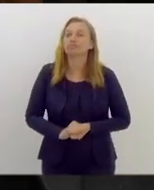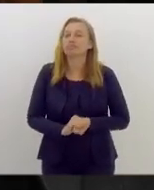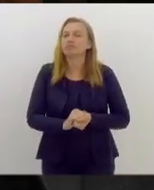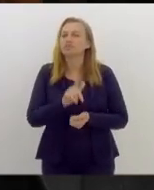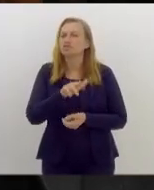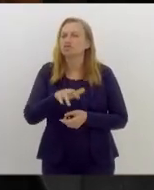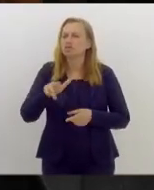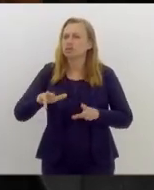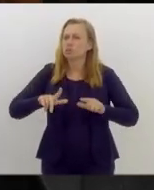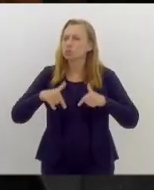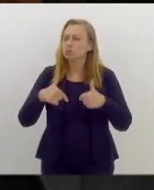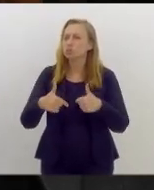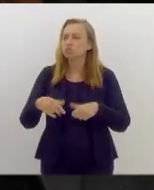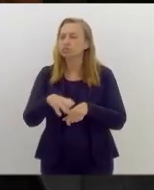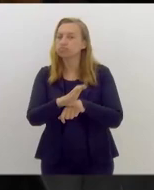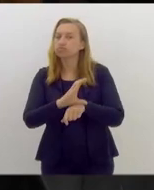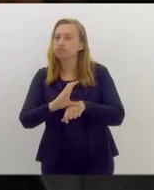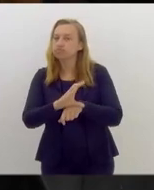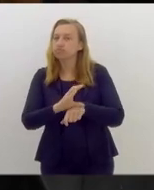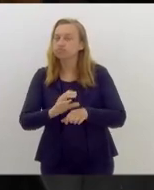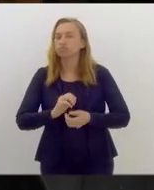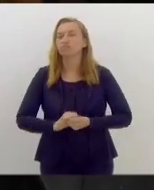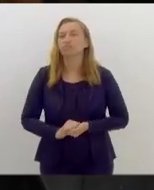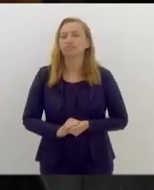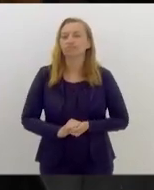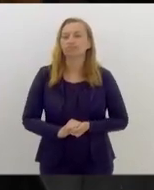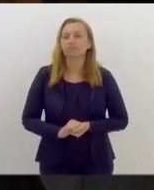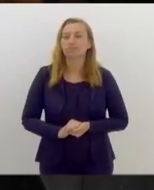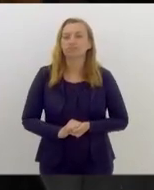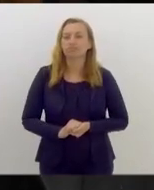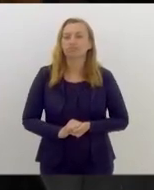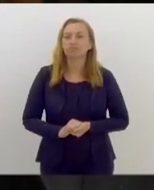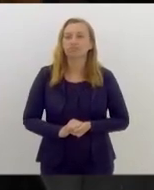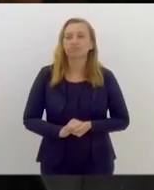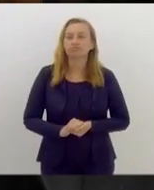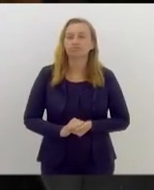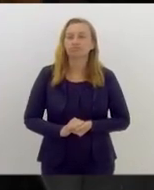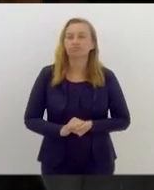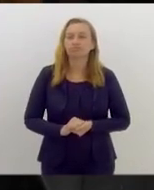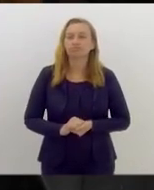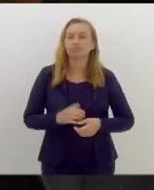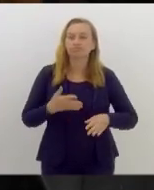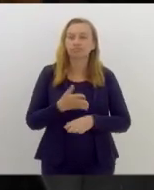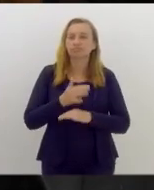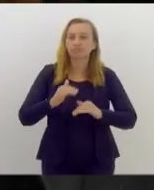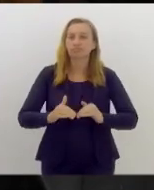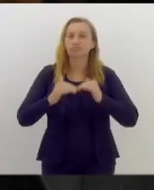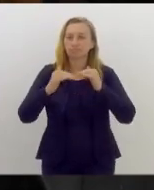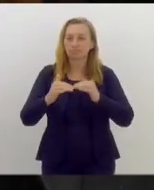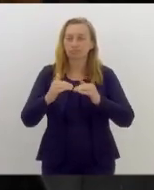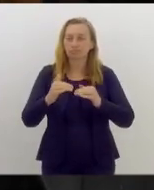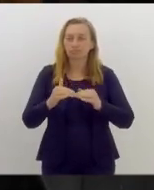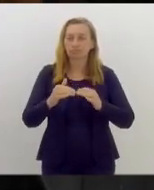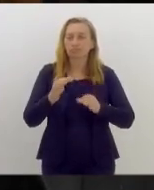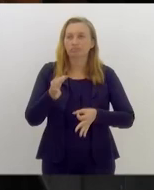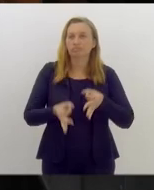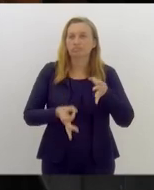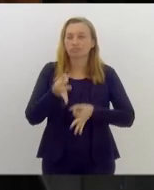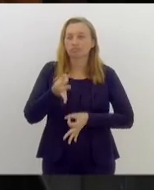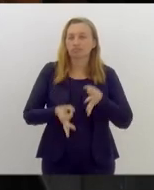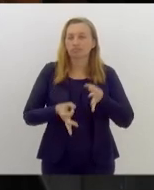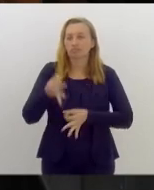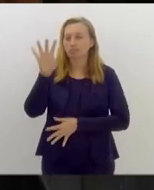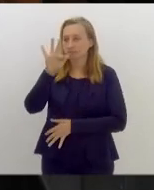diversas ações de constitucionalidade deram entradas no Supremo Tribunal Federal